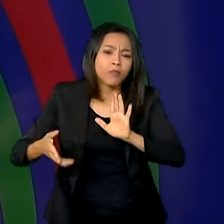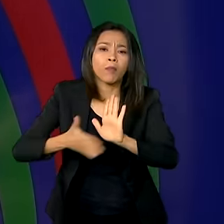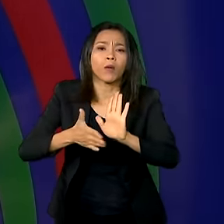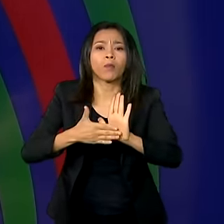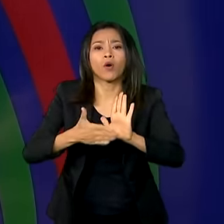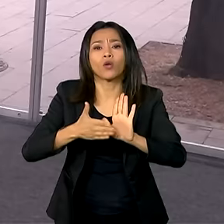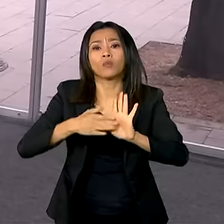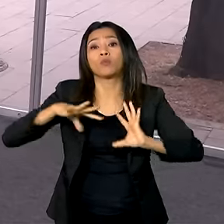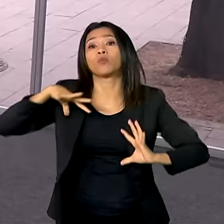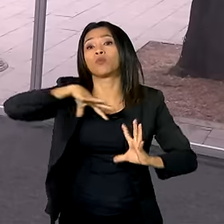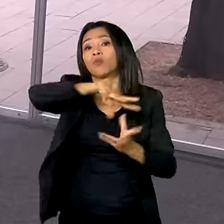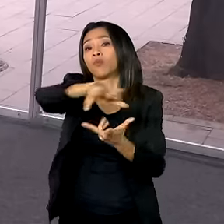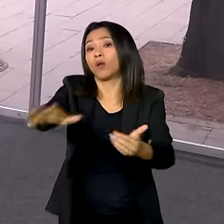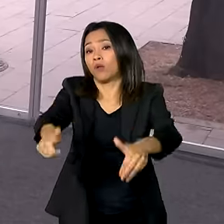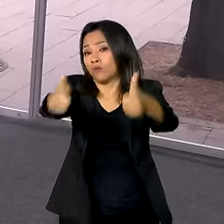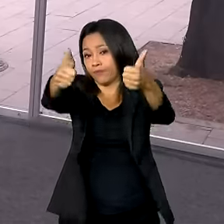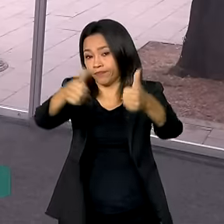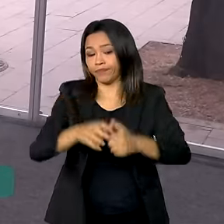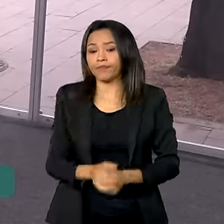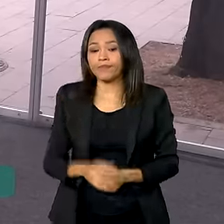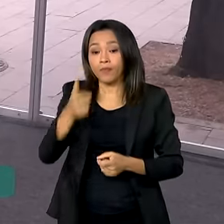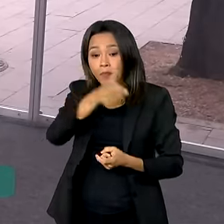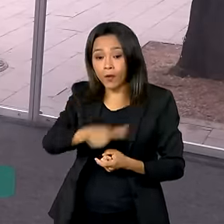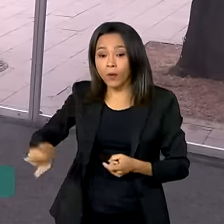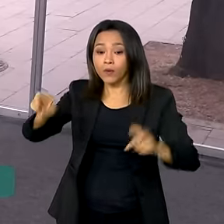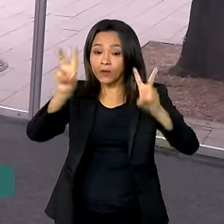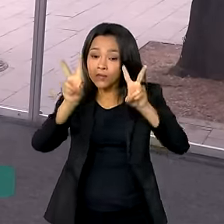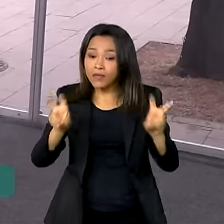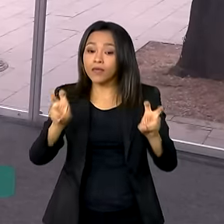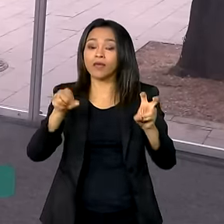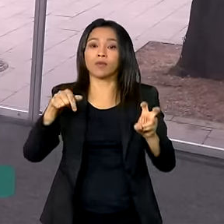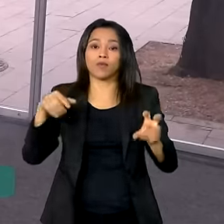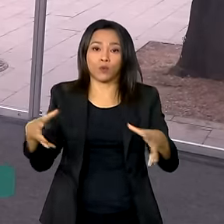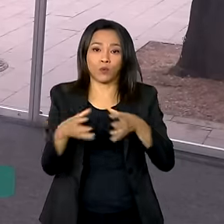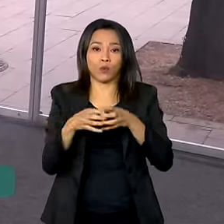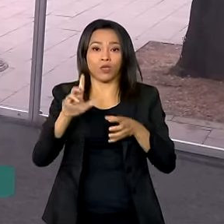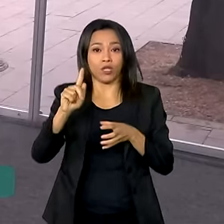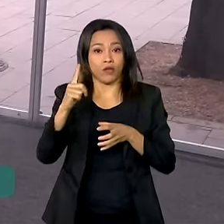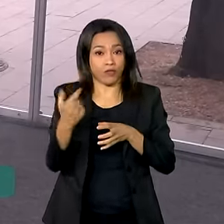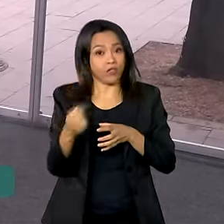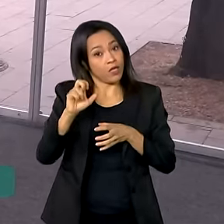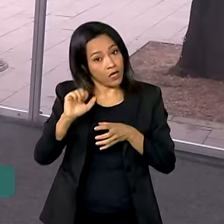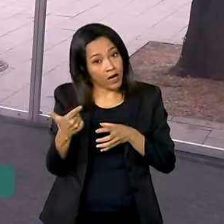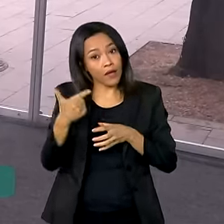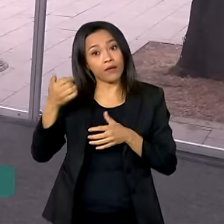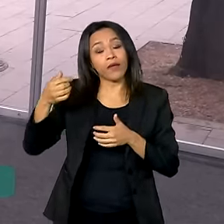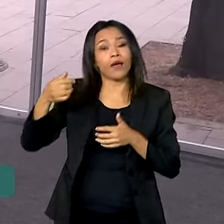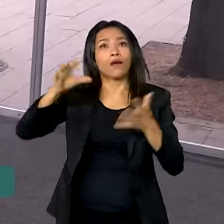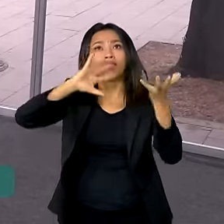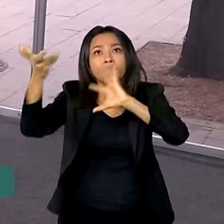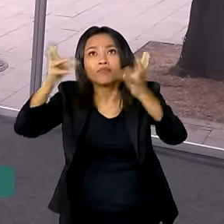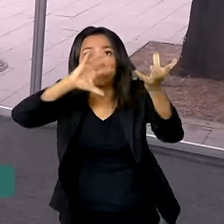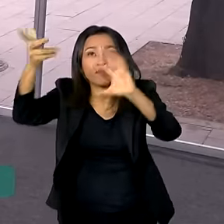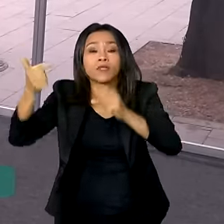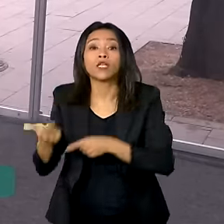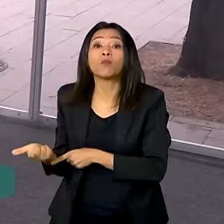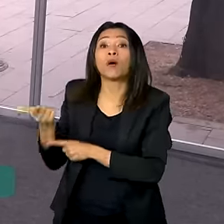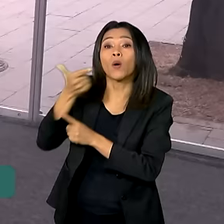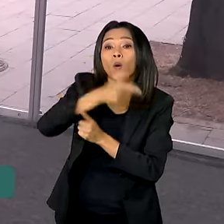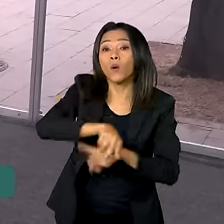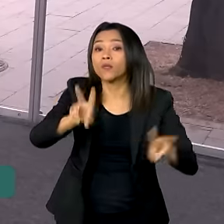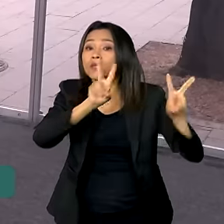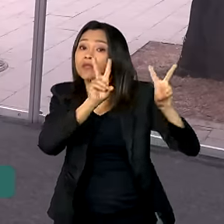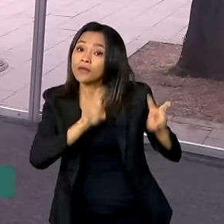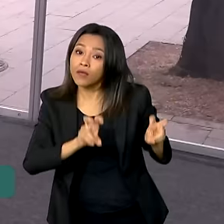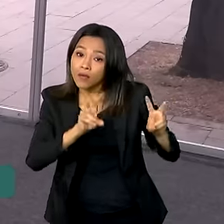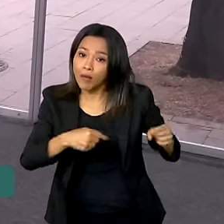melhorar. Agora, um outro tema aqui desse G20, é claro que é a mudança climática, e uma outra mesa que o ministro vai participar é justamente a